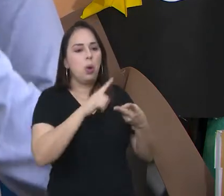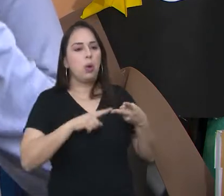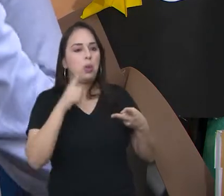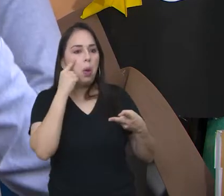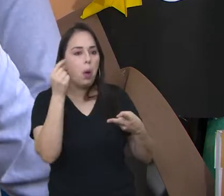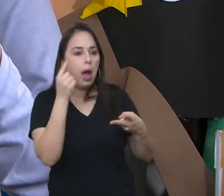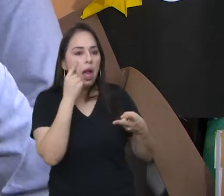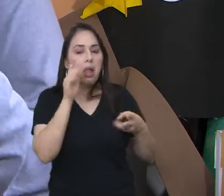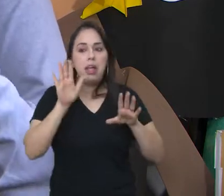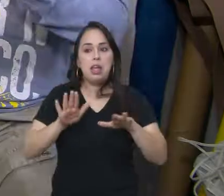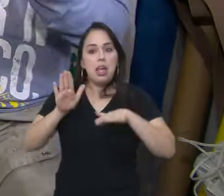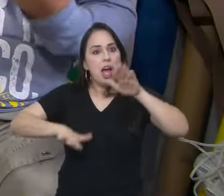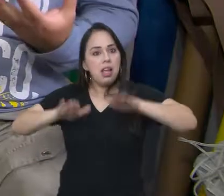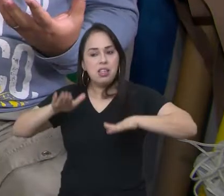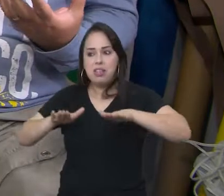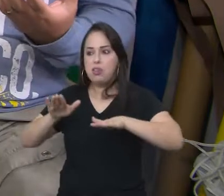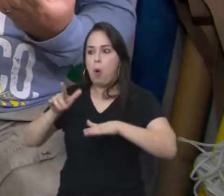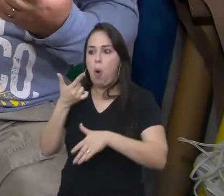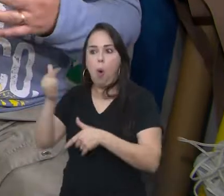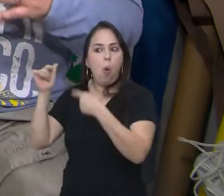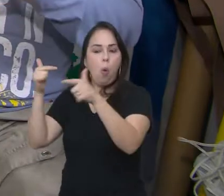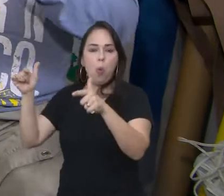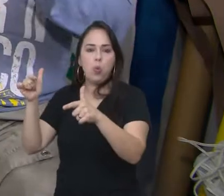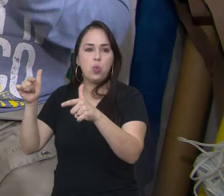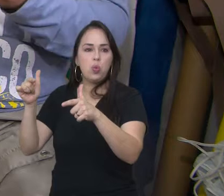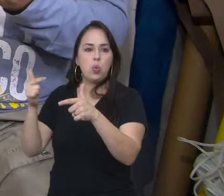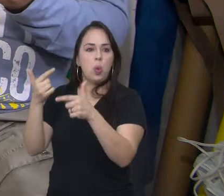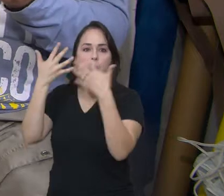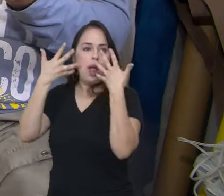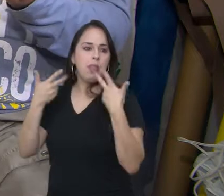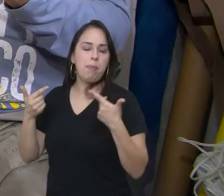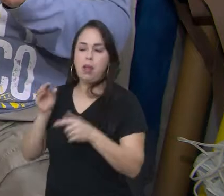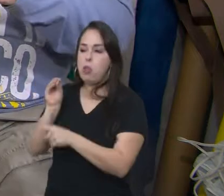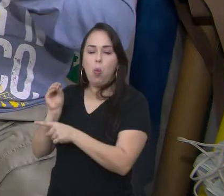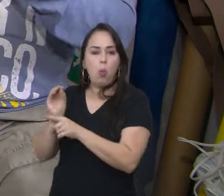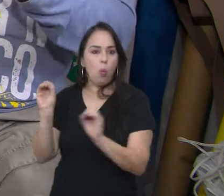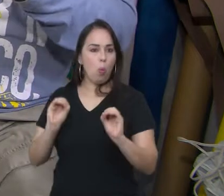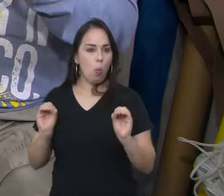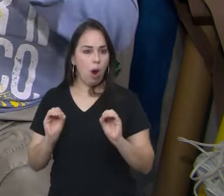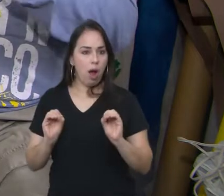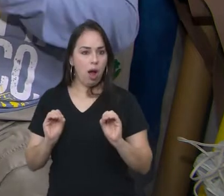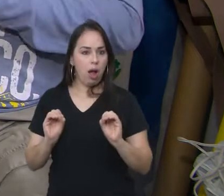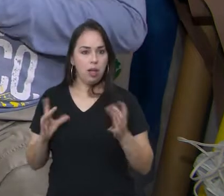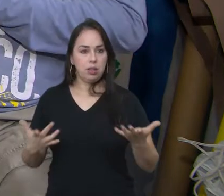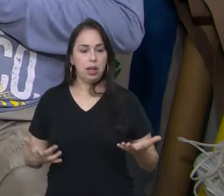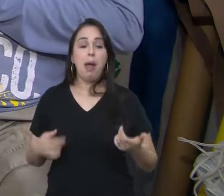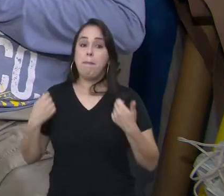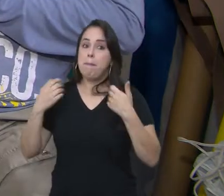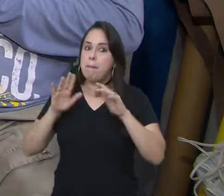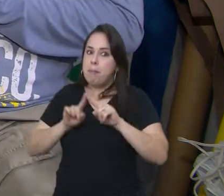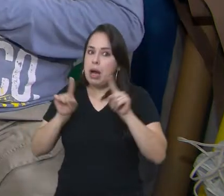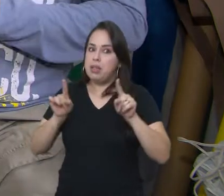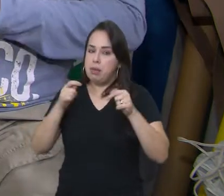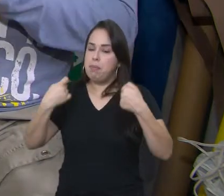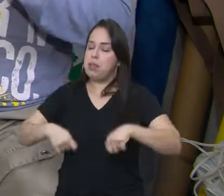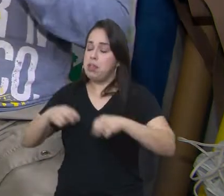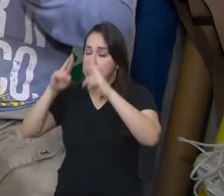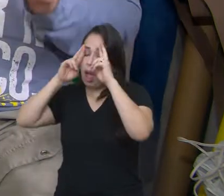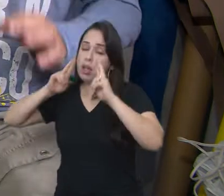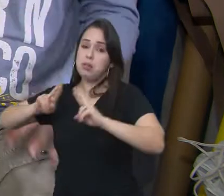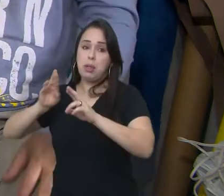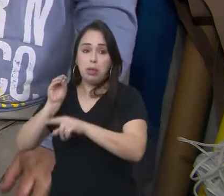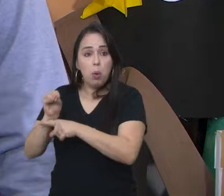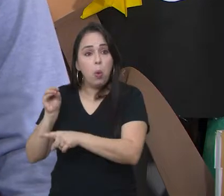às vezes os animais silvestres a gente não tem, ele tem o lugar dele na floresta, na coisa, mas ele também precisa de um certo respeito